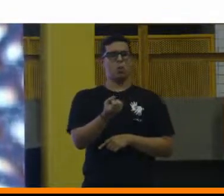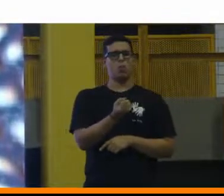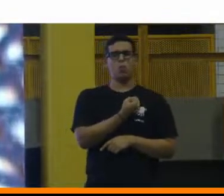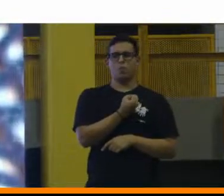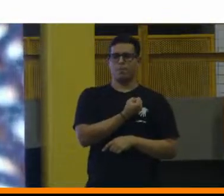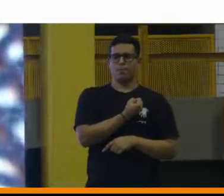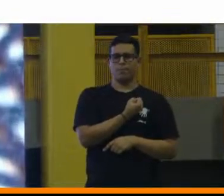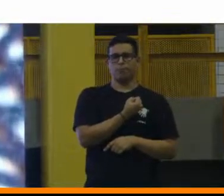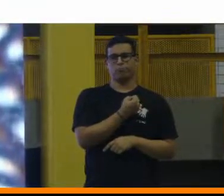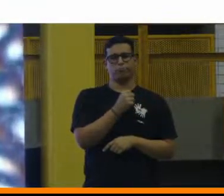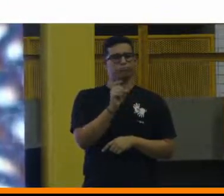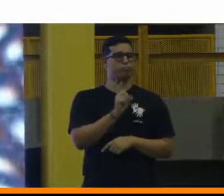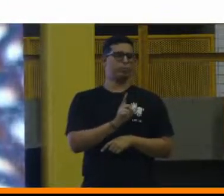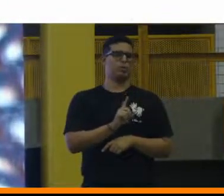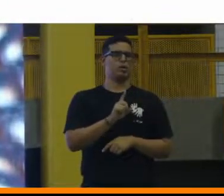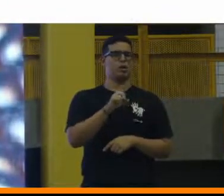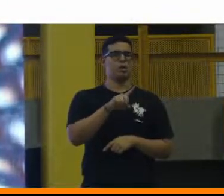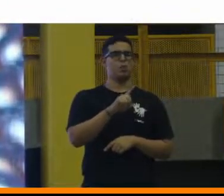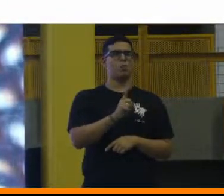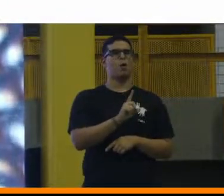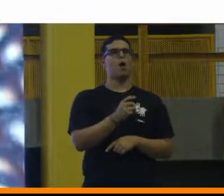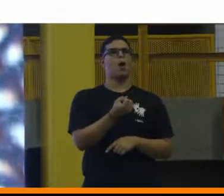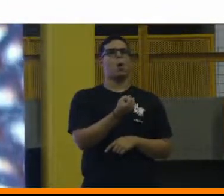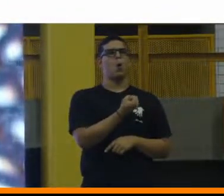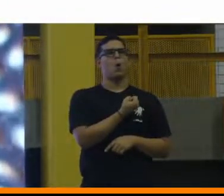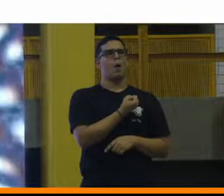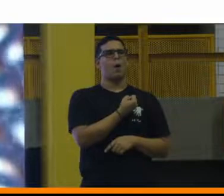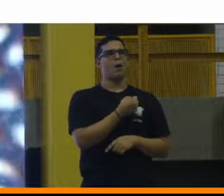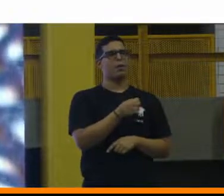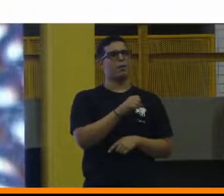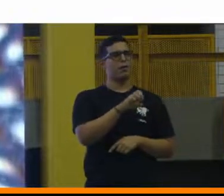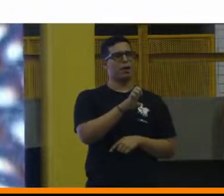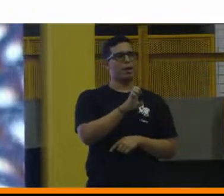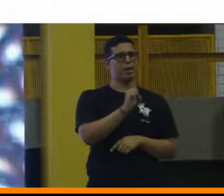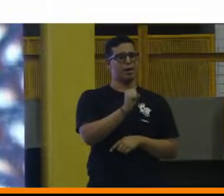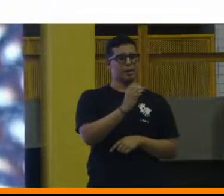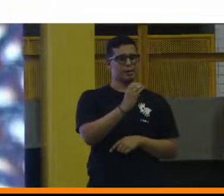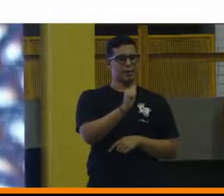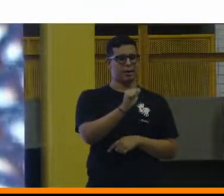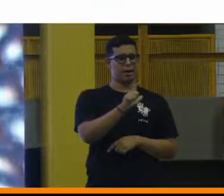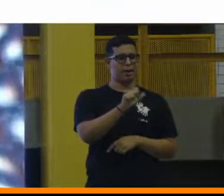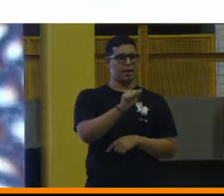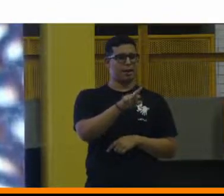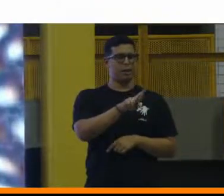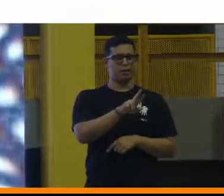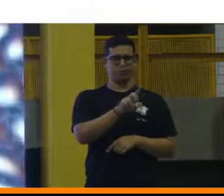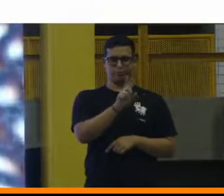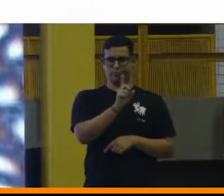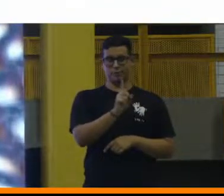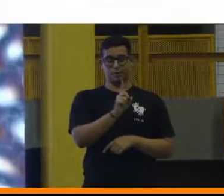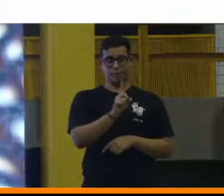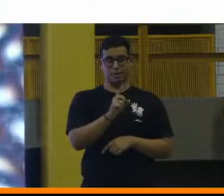a velocidade não é uma grandeza escalar, ela é uma grandeza